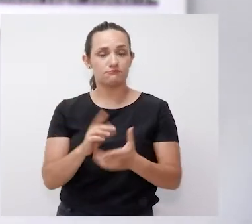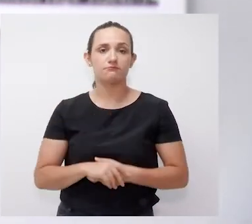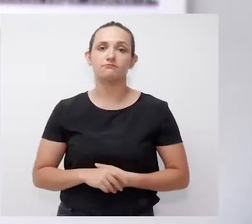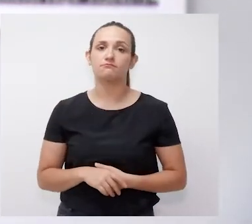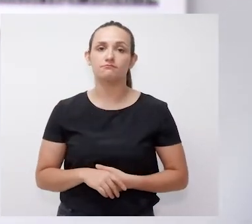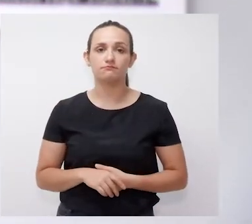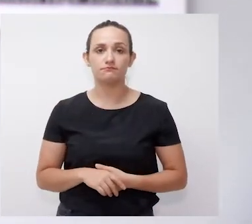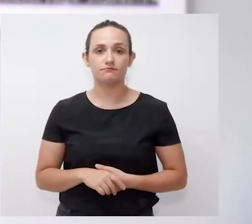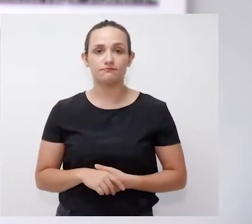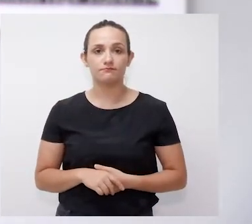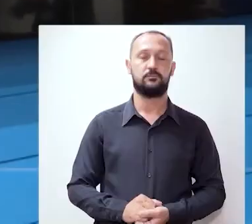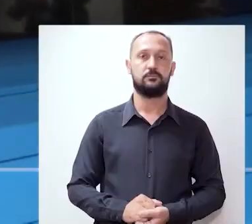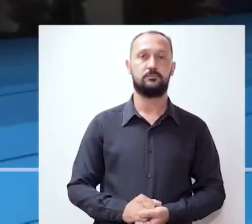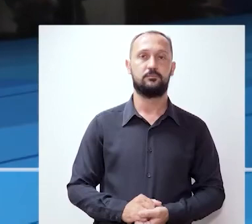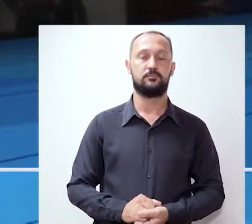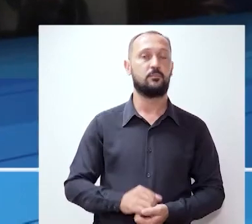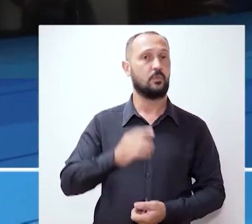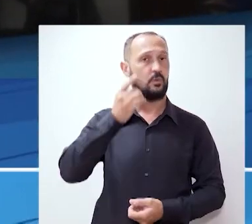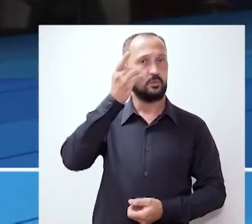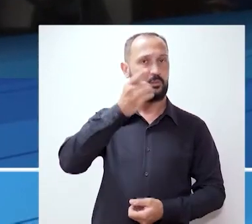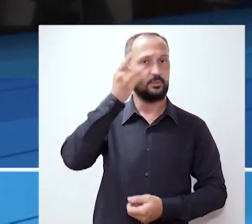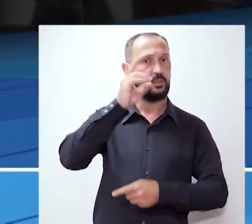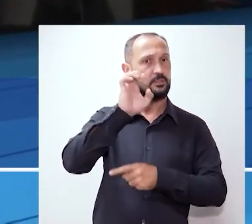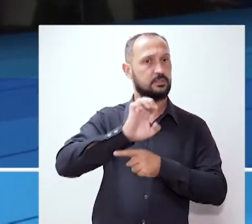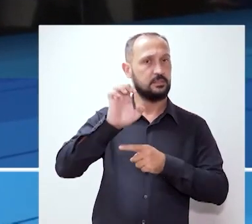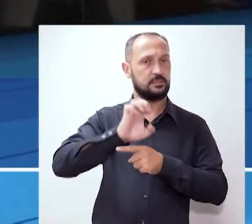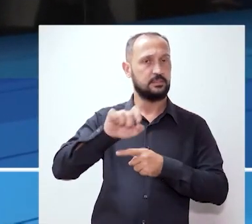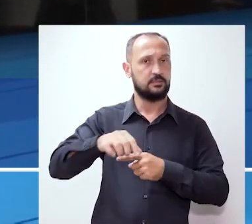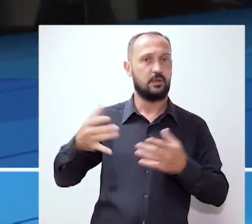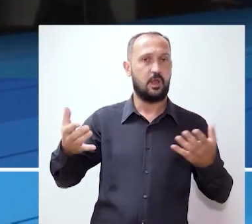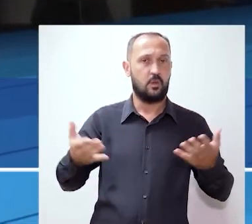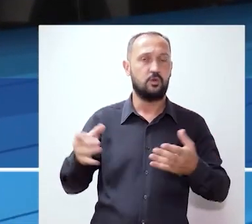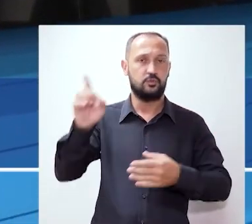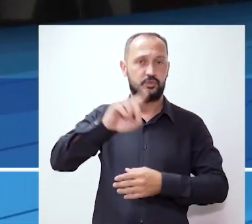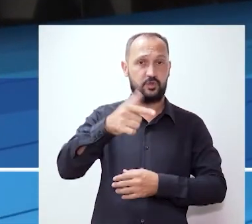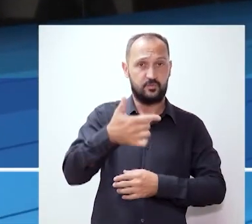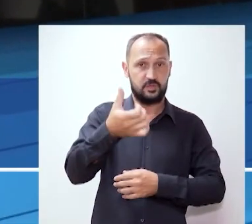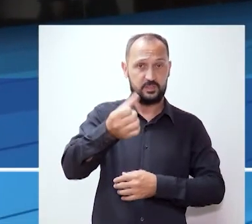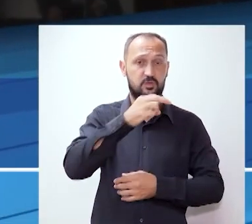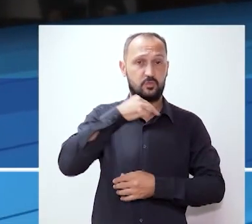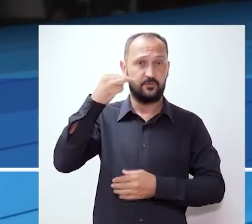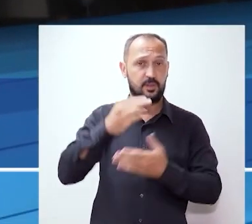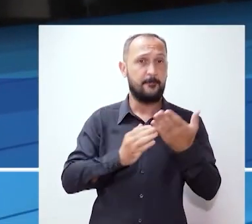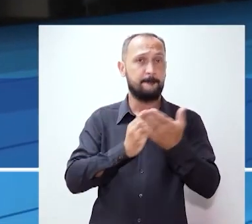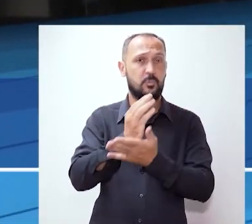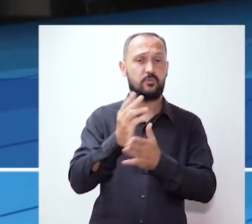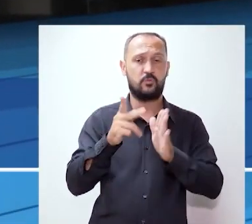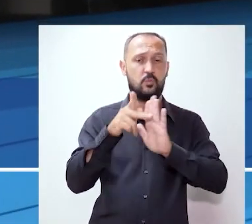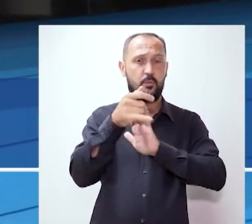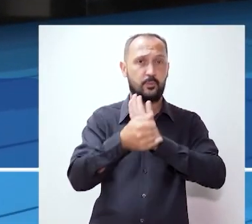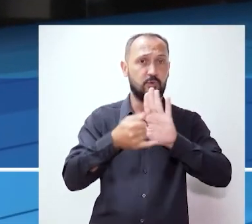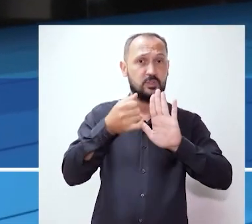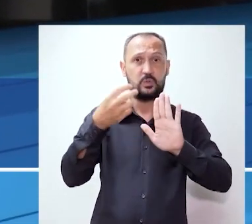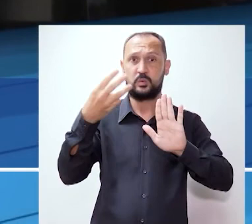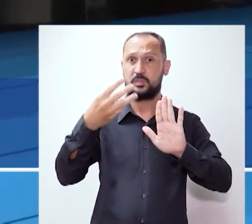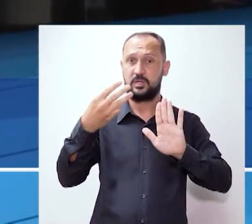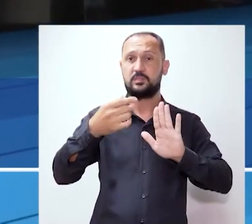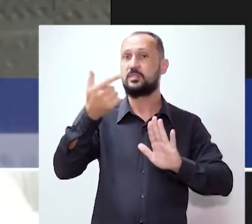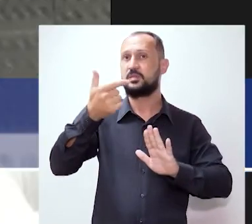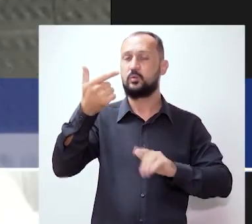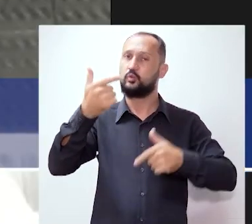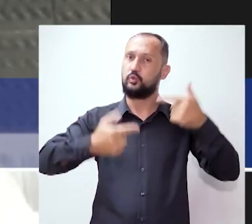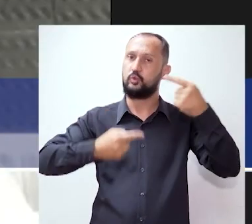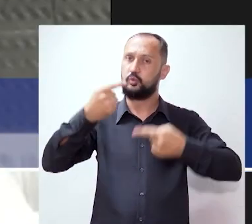lei aprovado na Assembleia. Deputados estaduais aprovaram na sessão de 26 de novembro 3 projetos em segunda